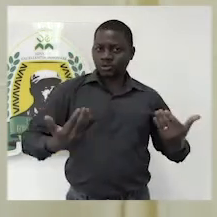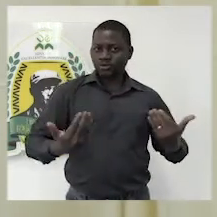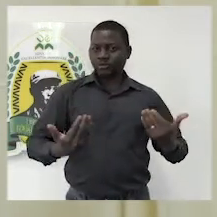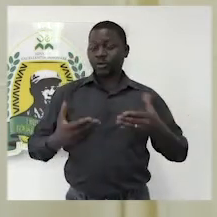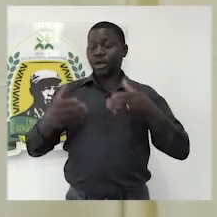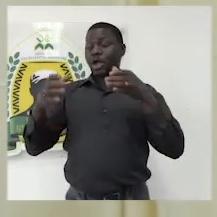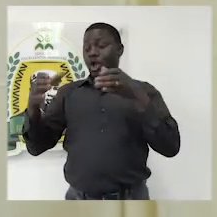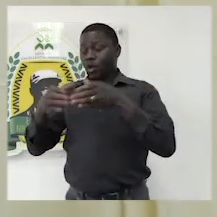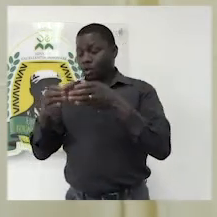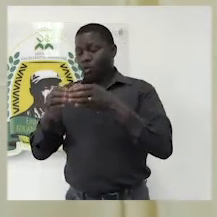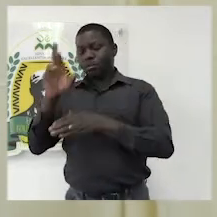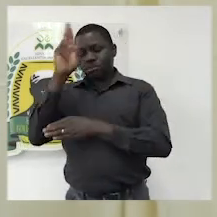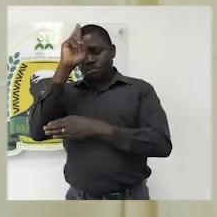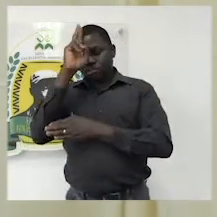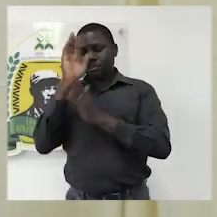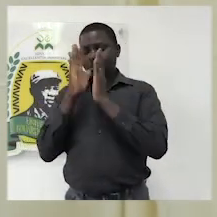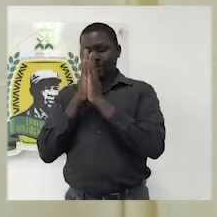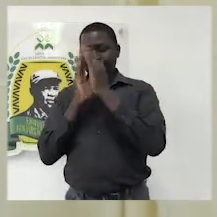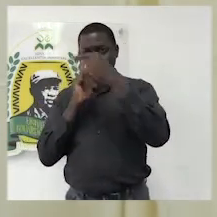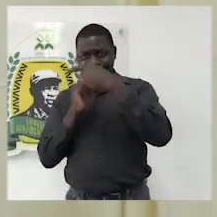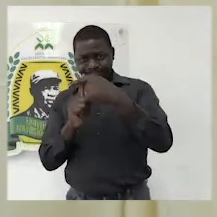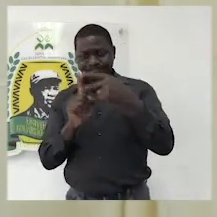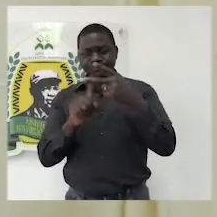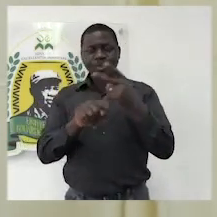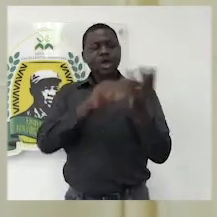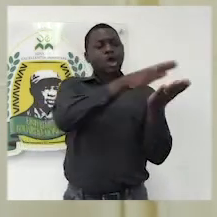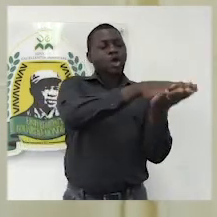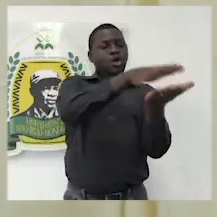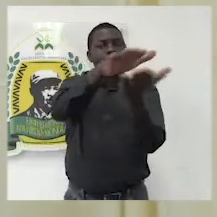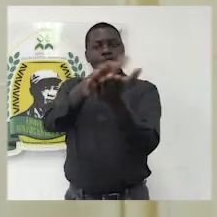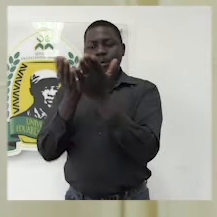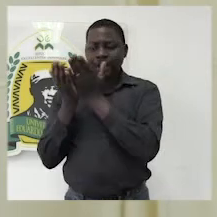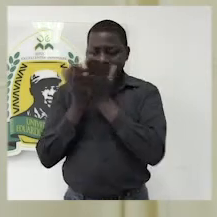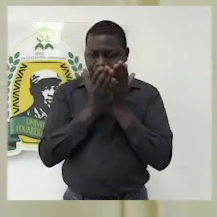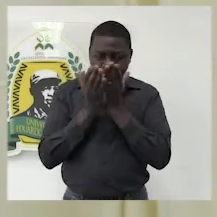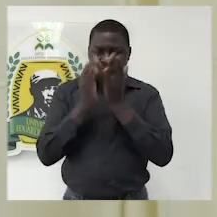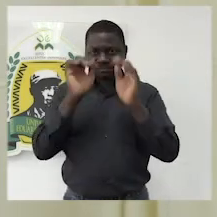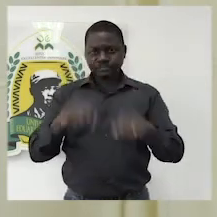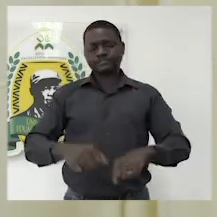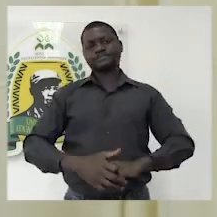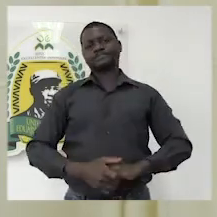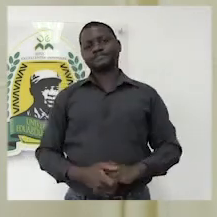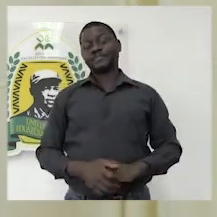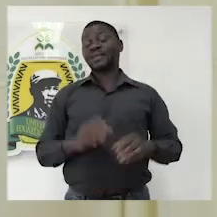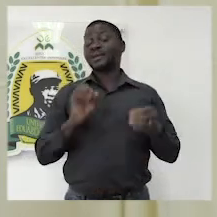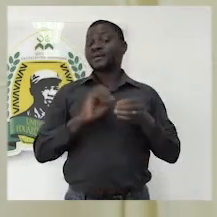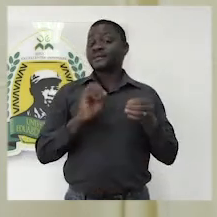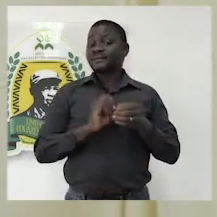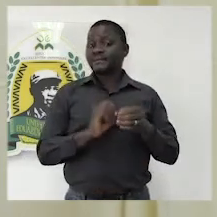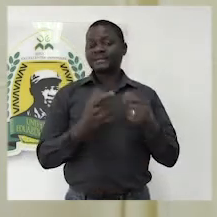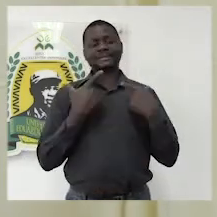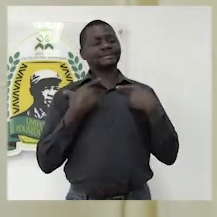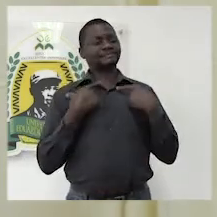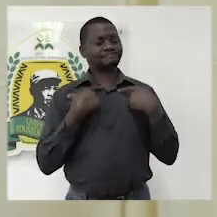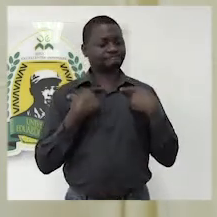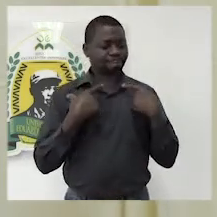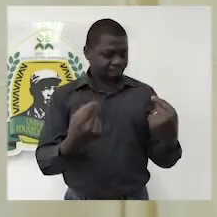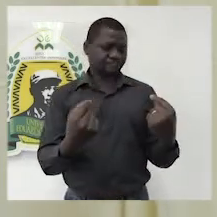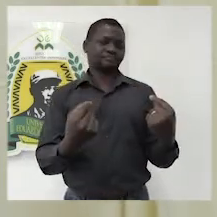na igreja e nos círculos estudantis, e fazia isso com